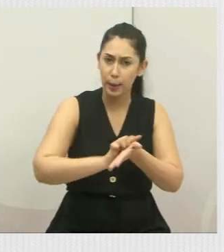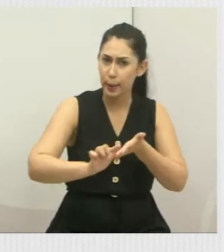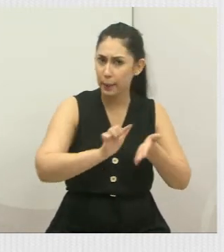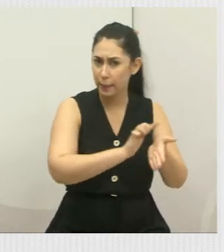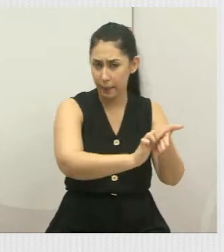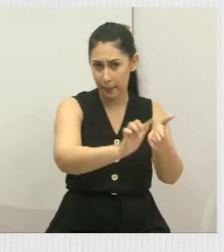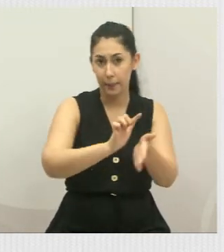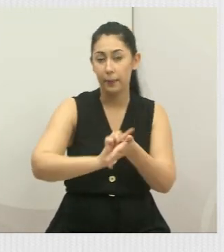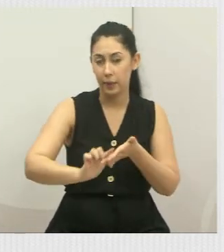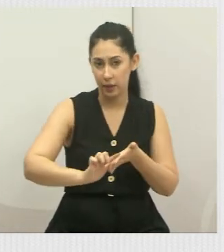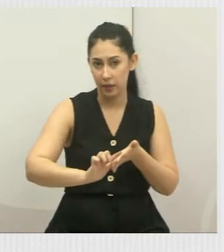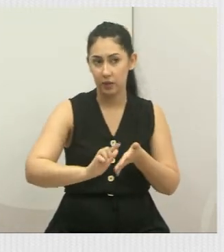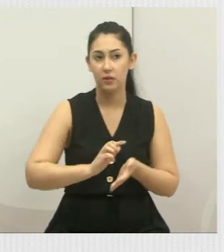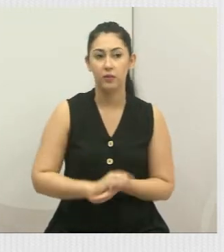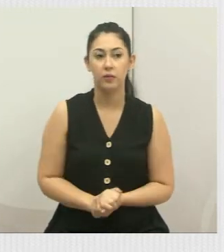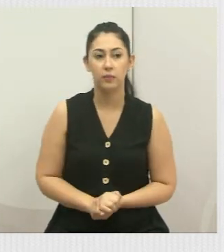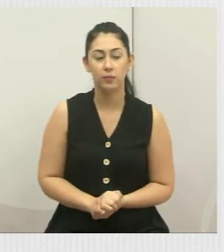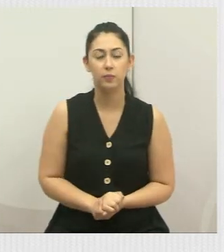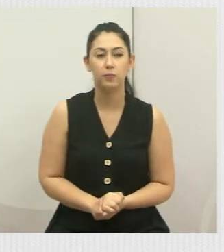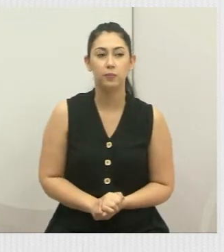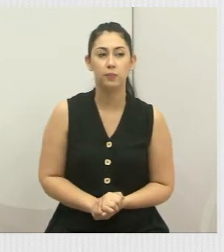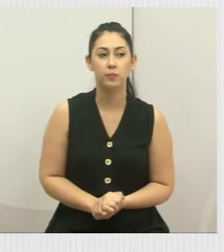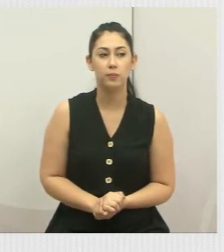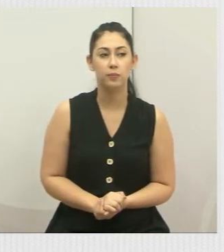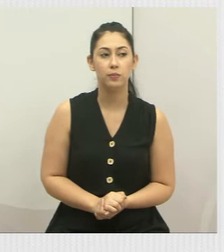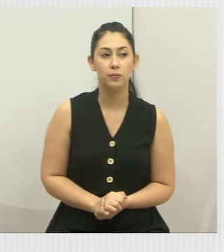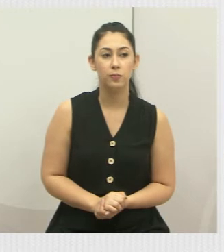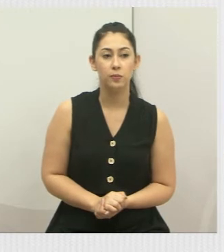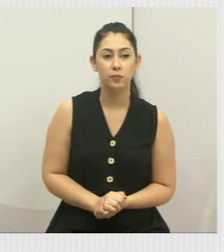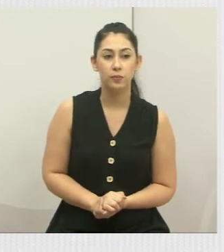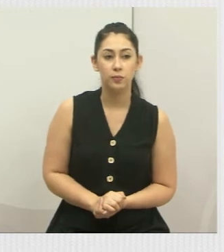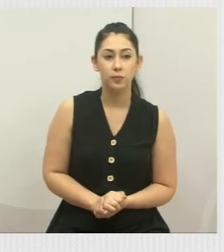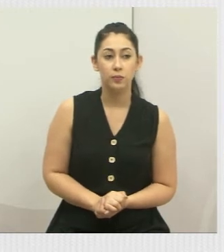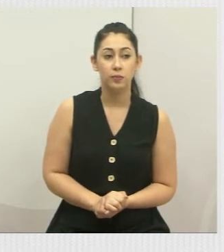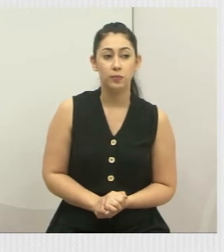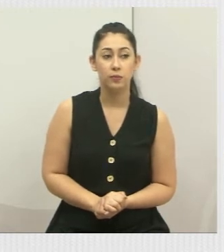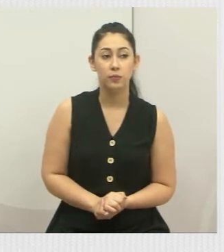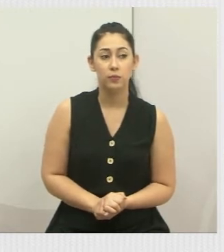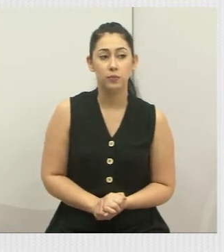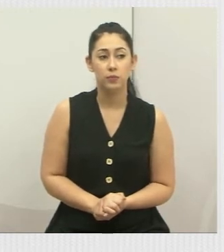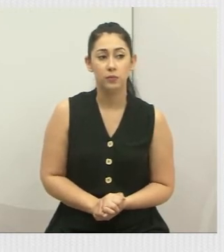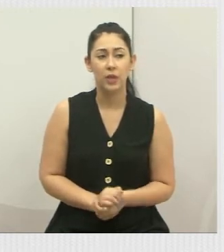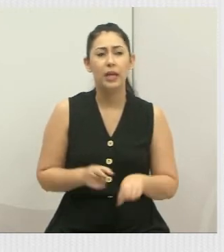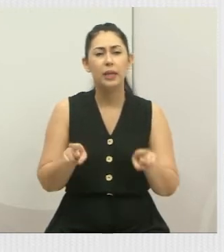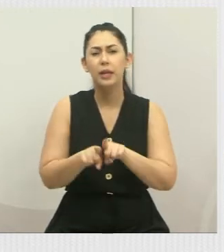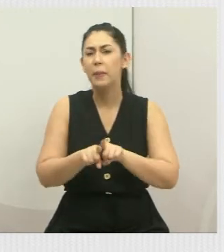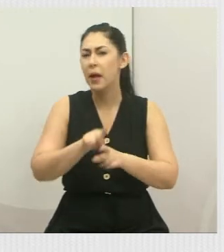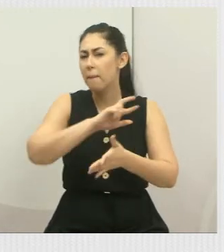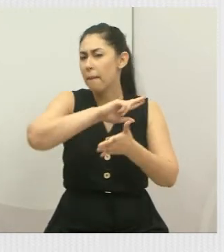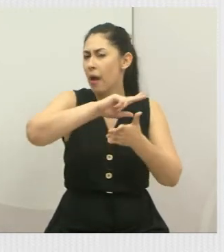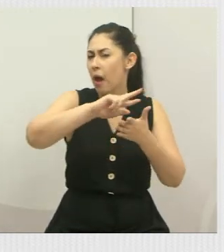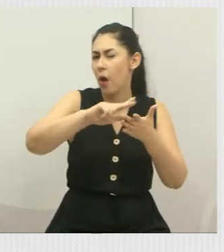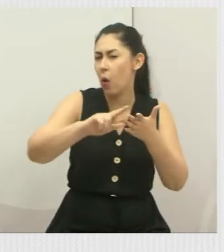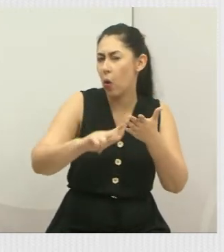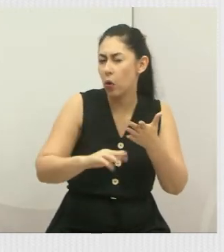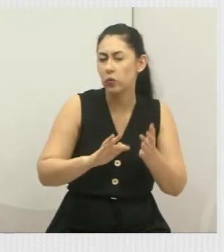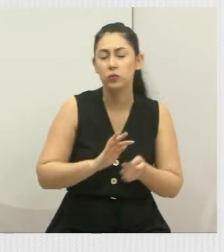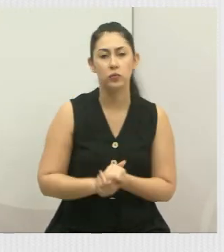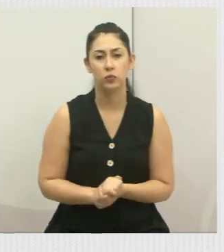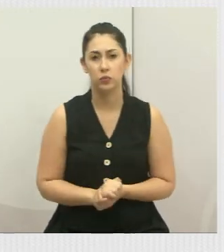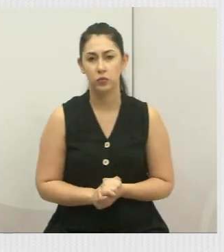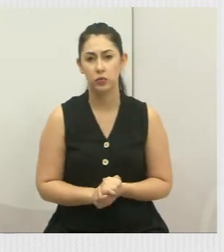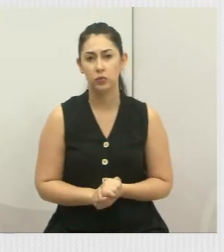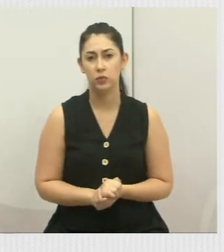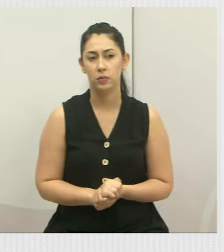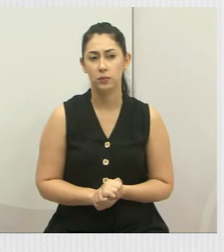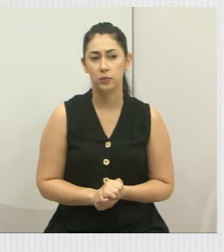poda, jardinagem e varrição. Como você avalia outros resíduos? A questão de outros